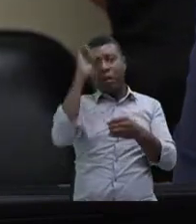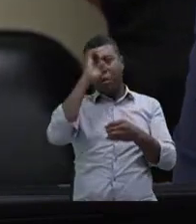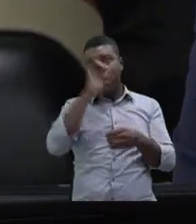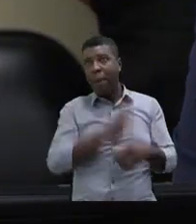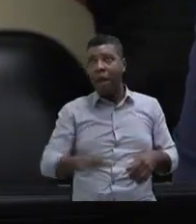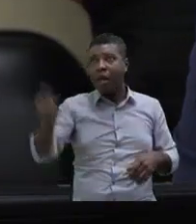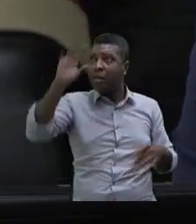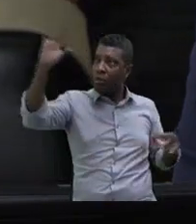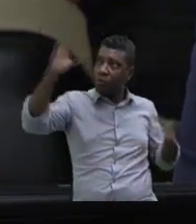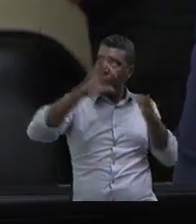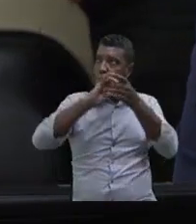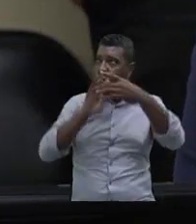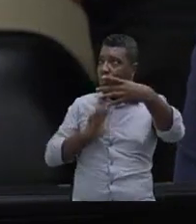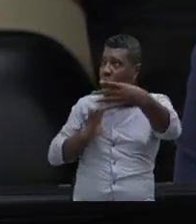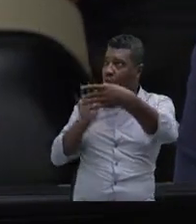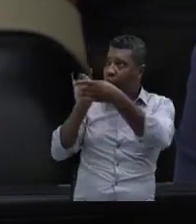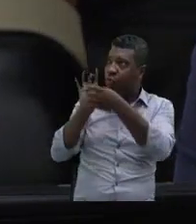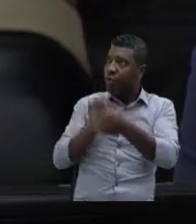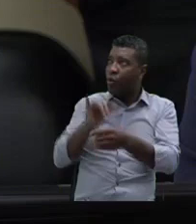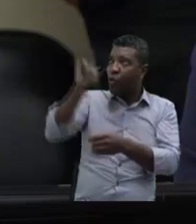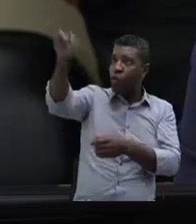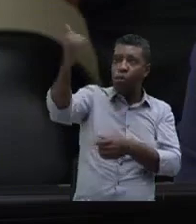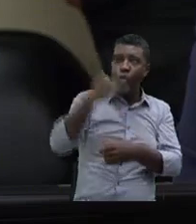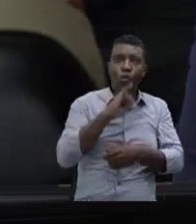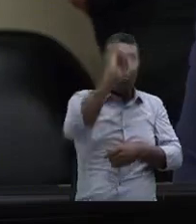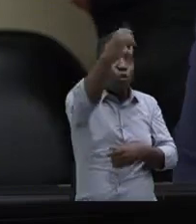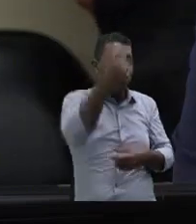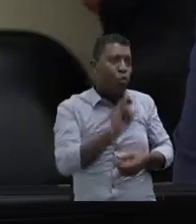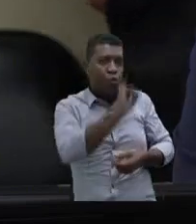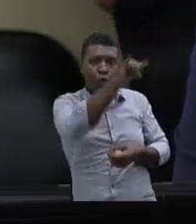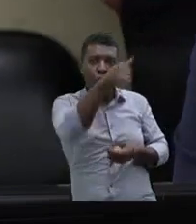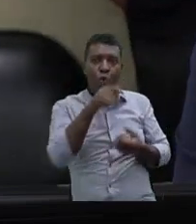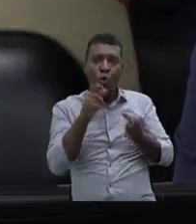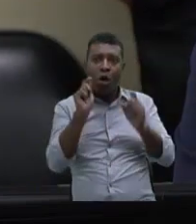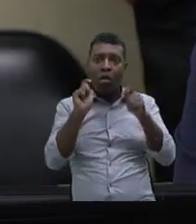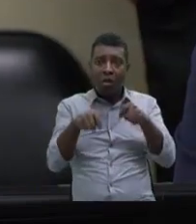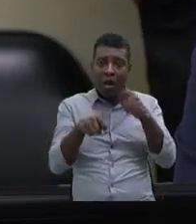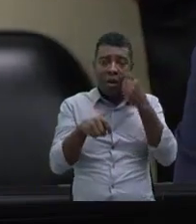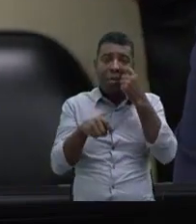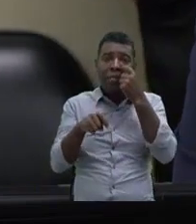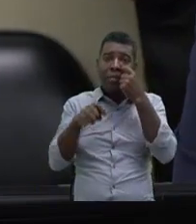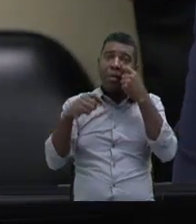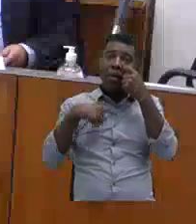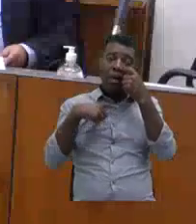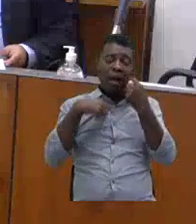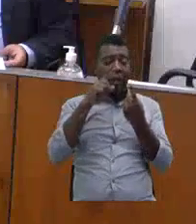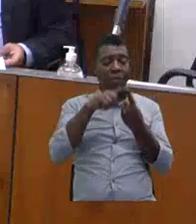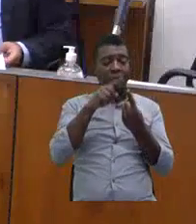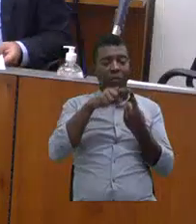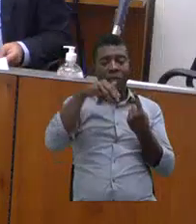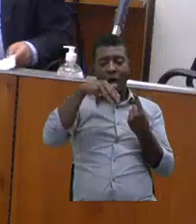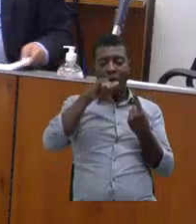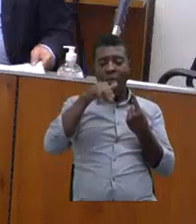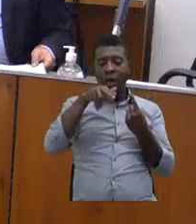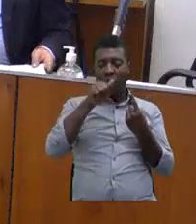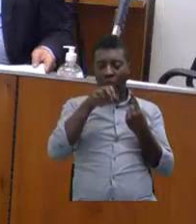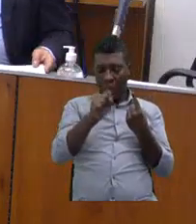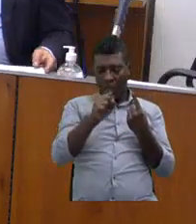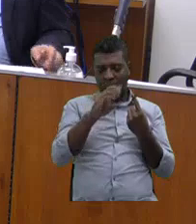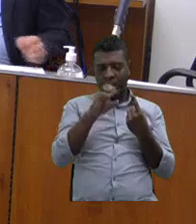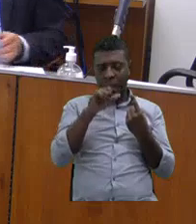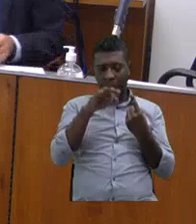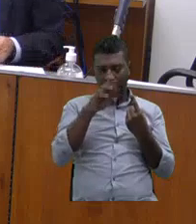E nós temos espaço, nós temos o Minas Centro, nós temos o Expo Minas, nós temos espaços privados, nós temos a rede